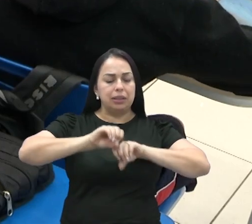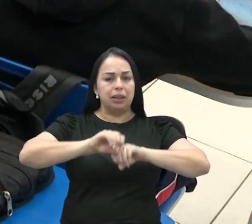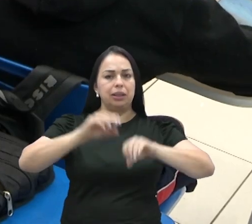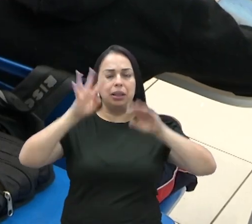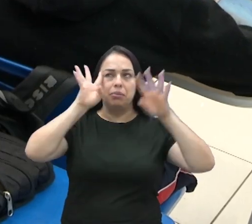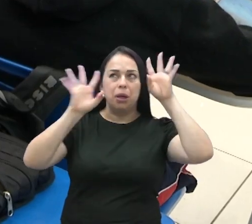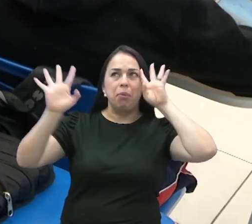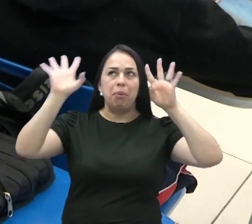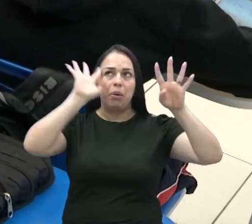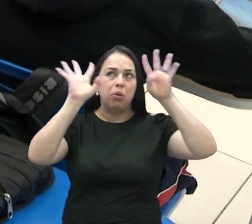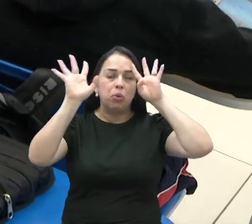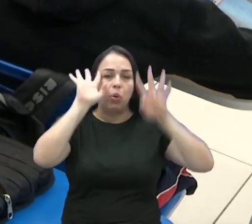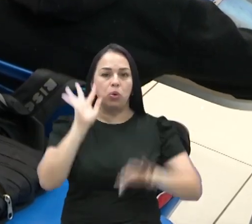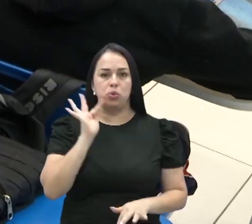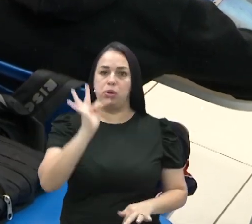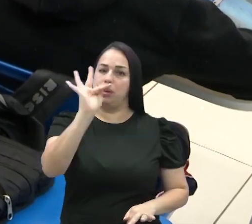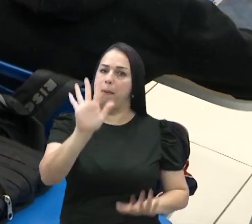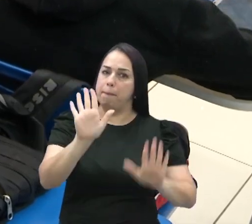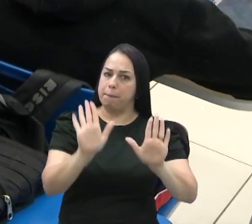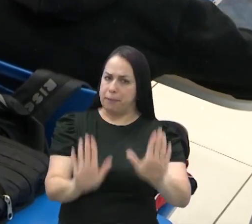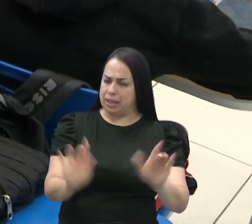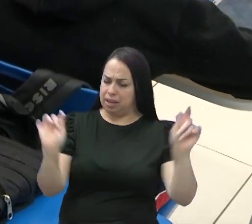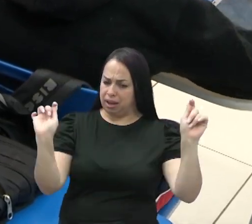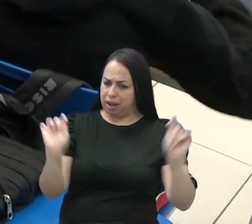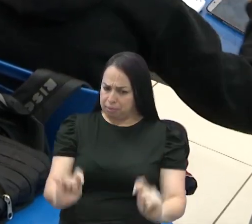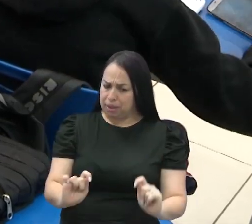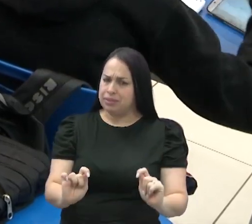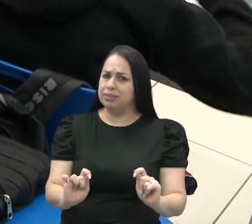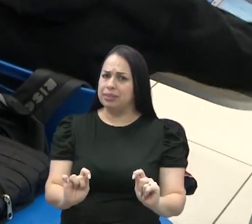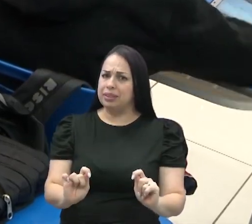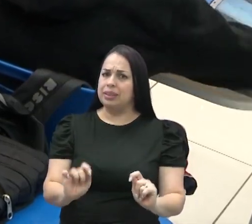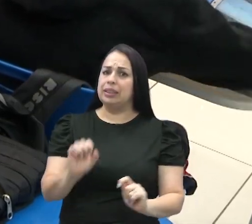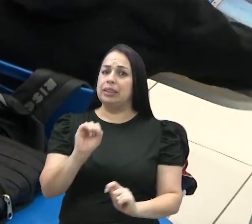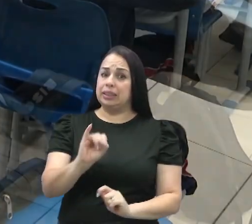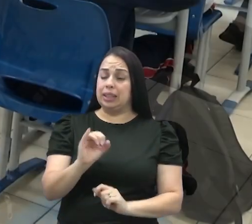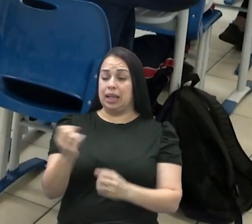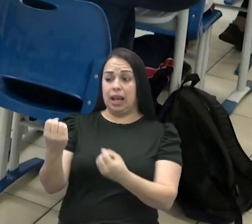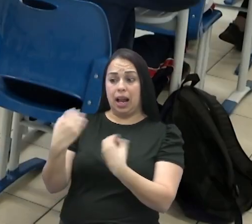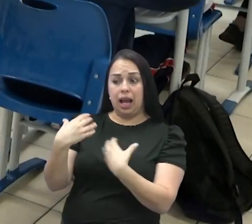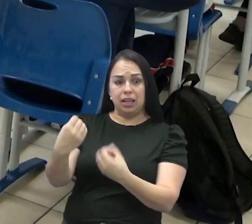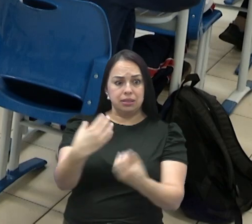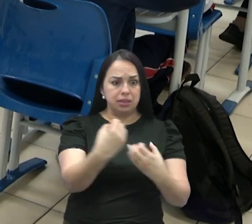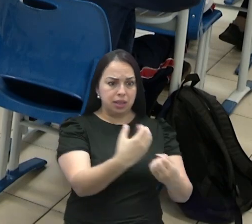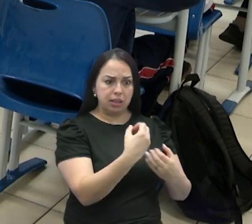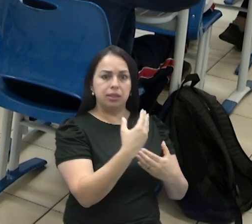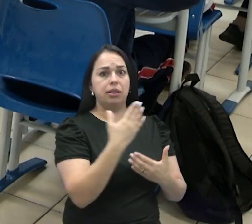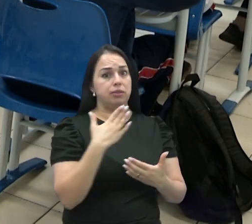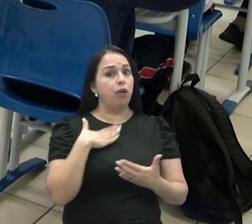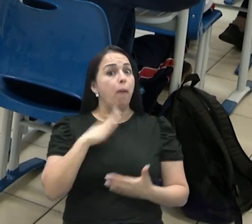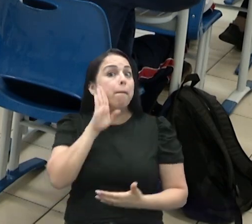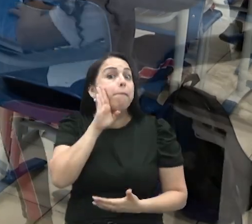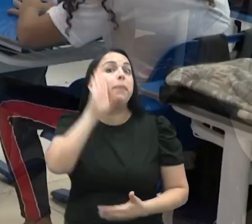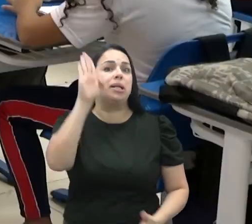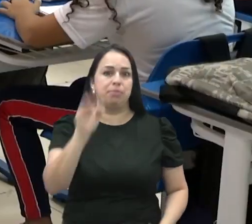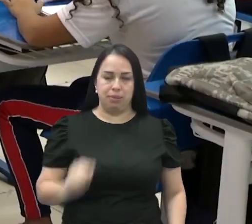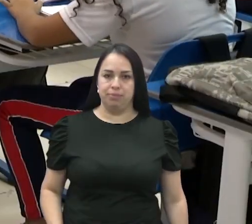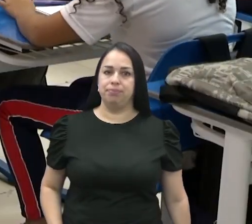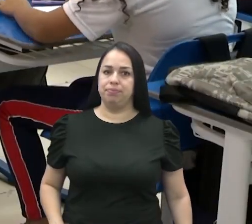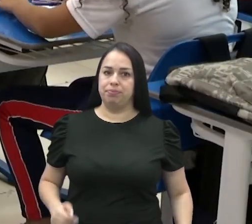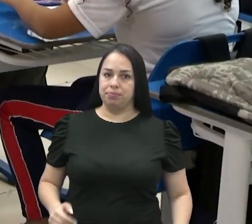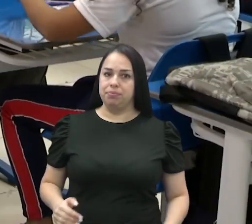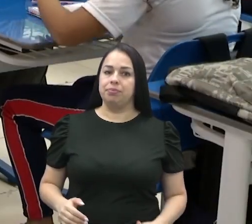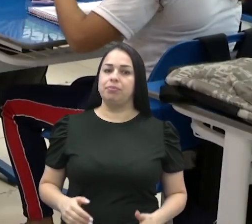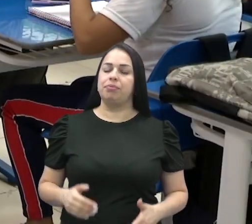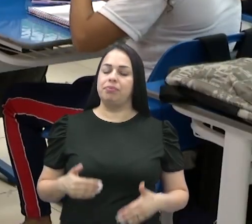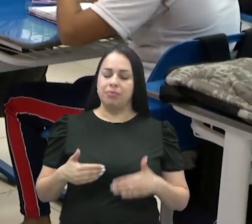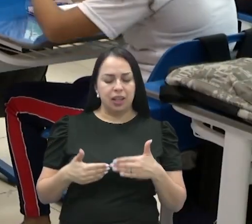E é na sala de aula que somos conduzidos a sonhar com o futuro. Mas isso só é possível se a educação